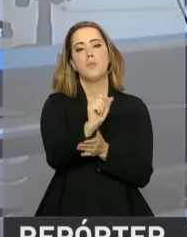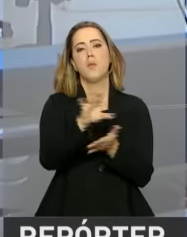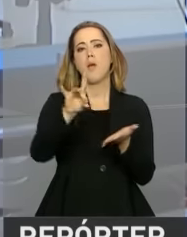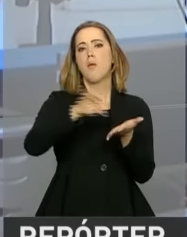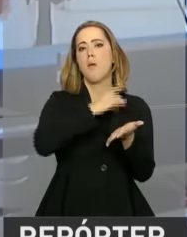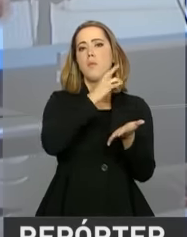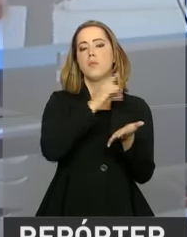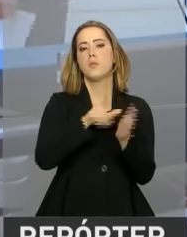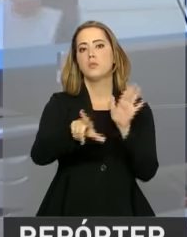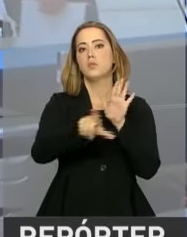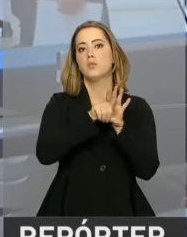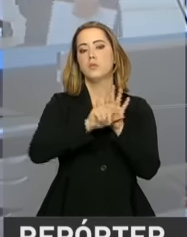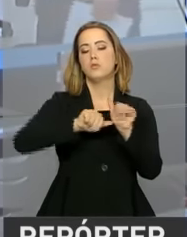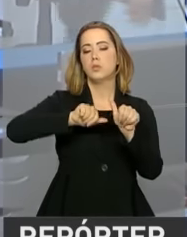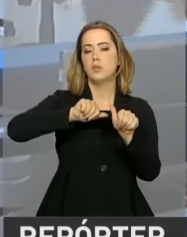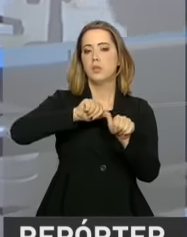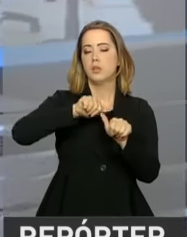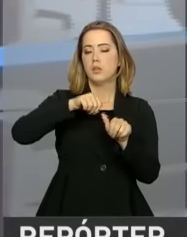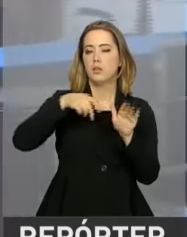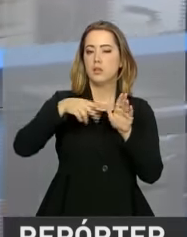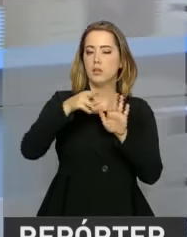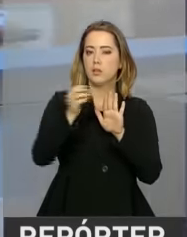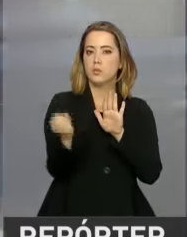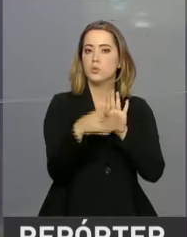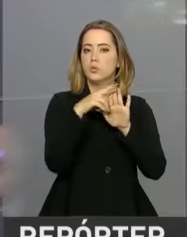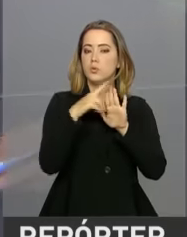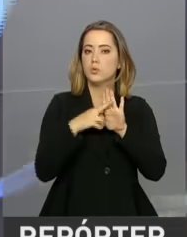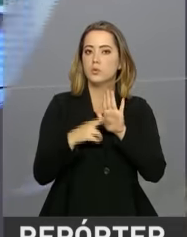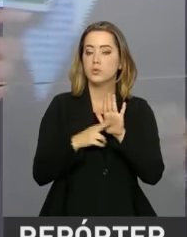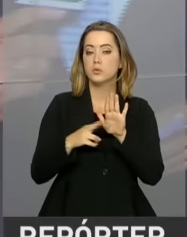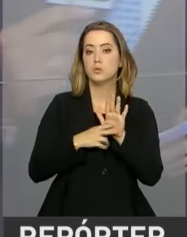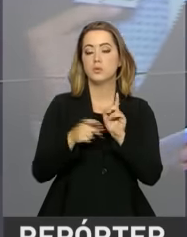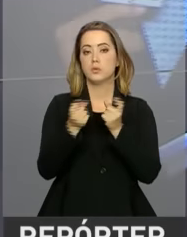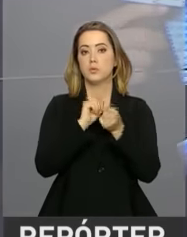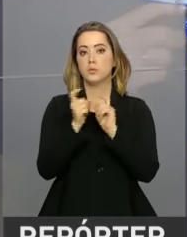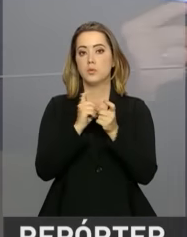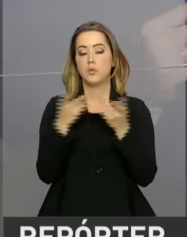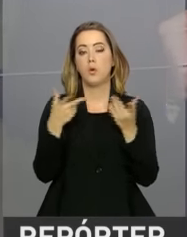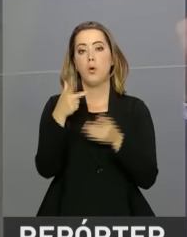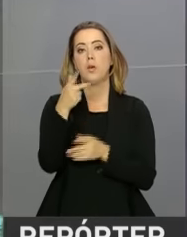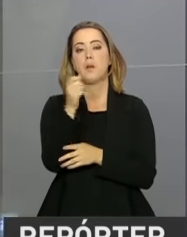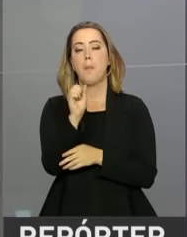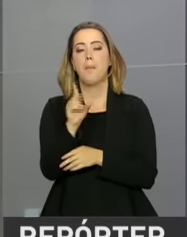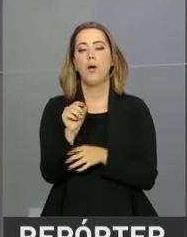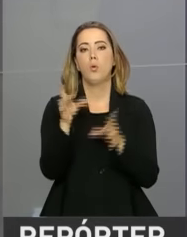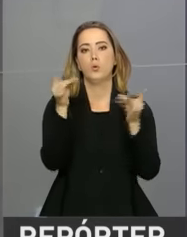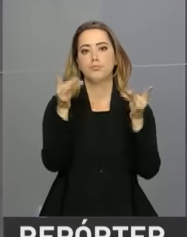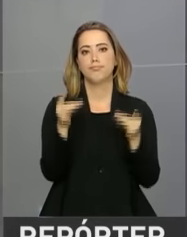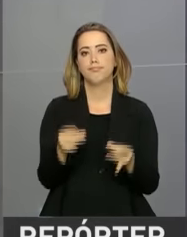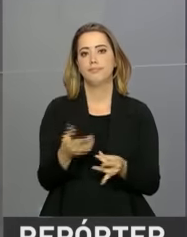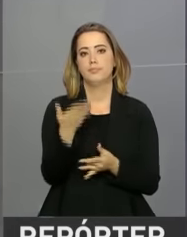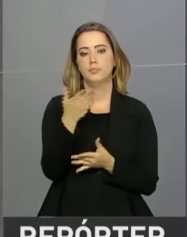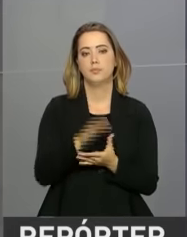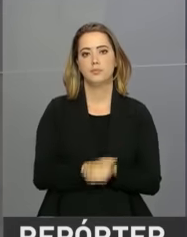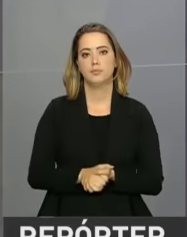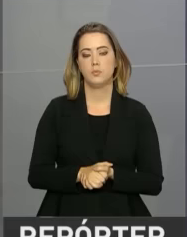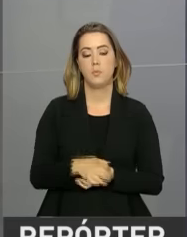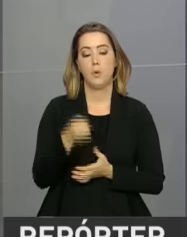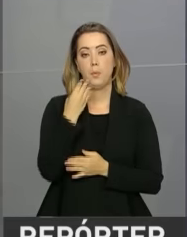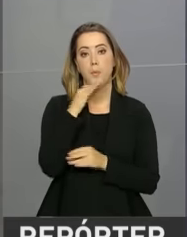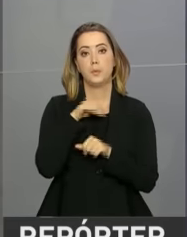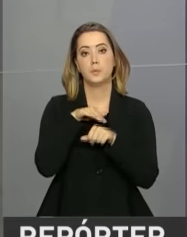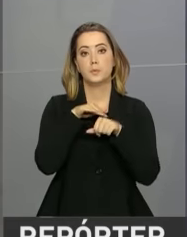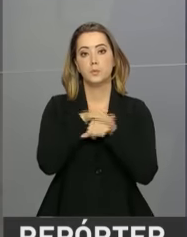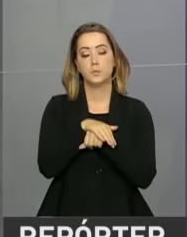reforma administrativa nós vamos conversar com o repórter Paulo L salve que tem os detalhes pra gente Paulo boa noite boa